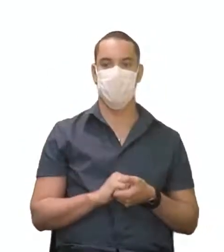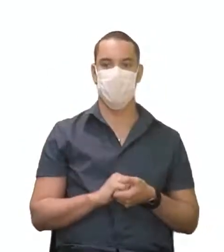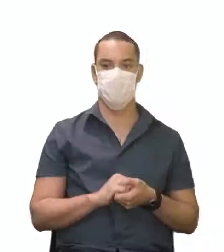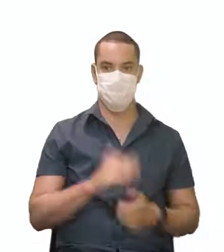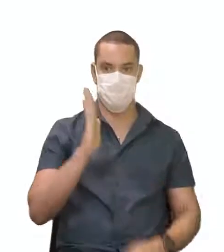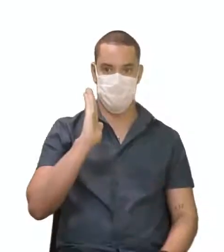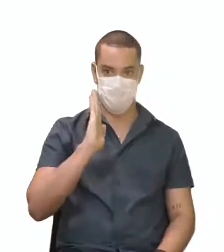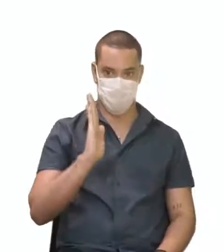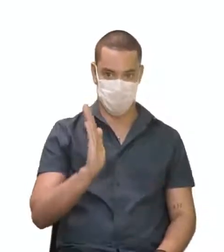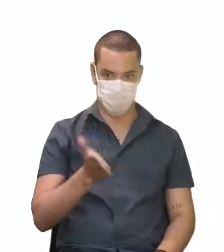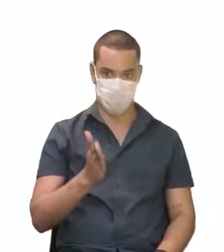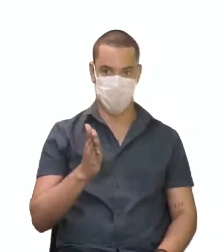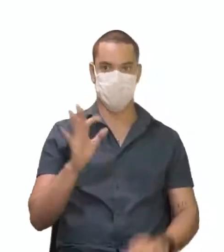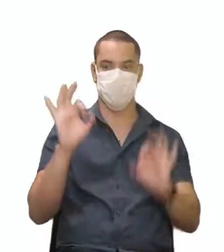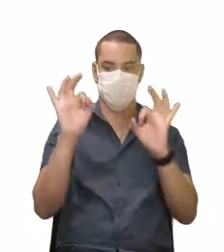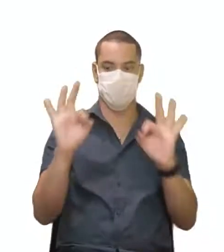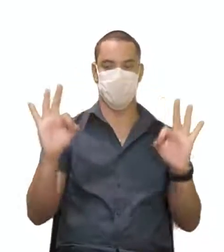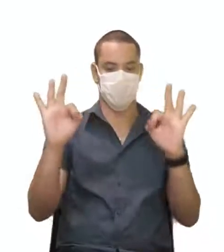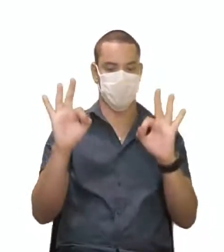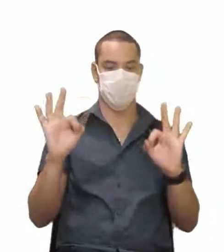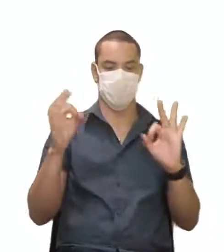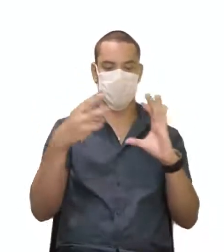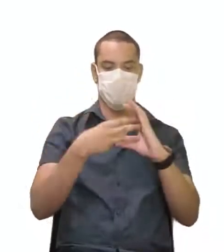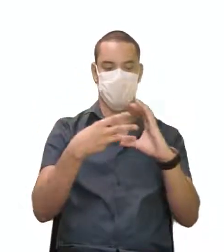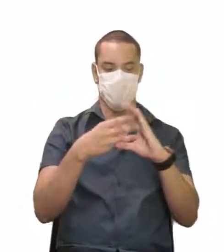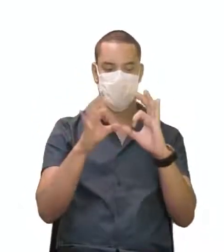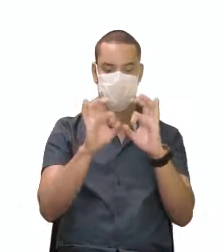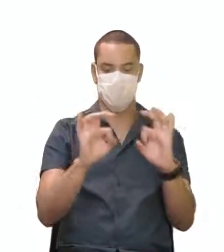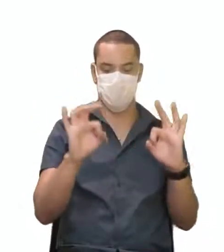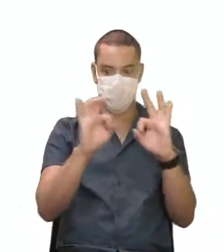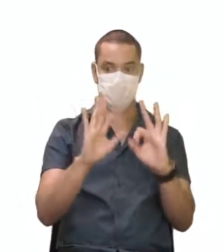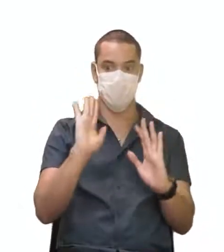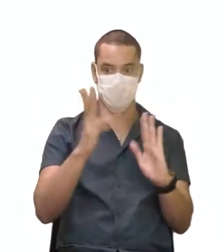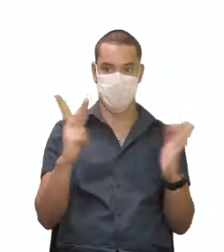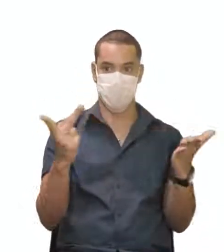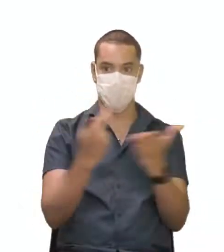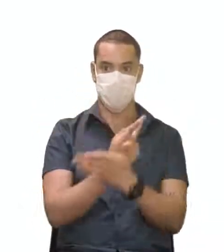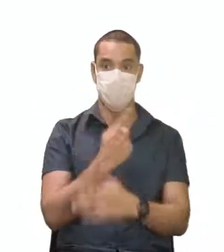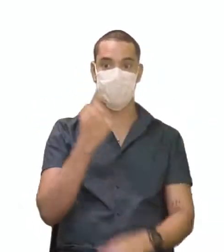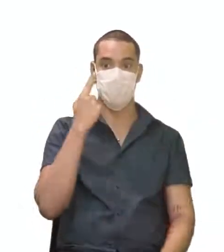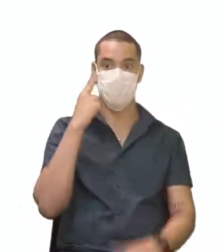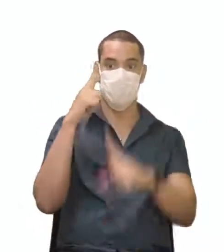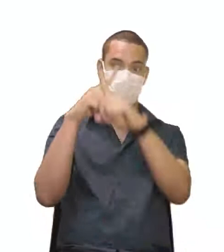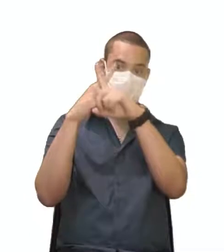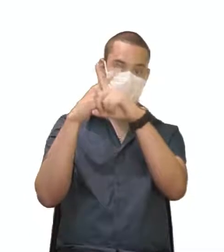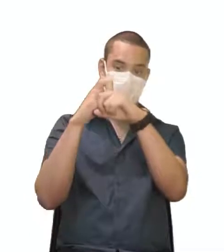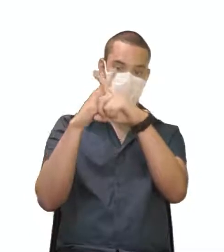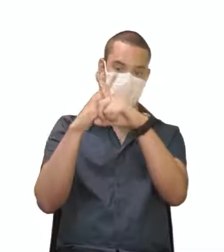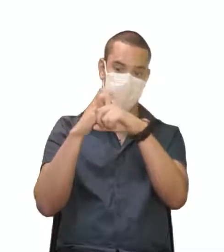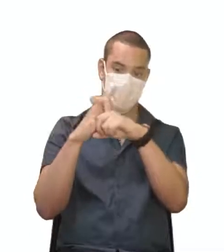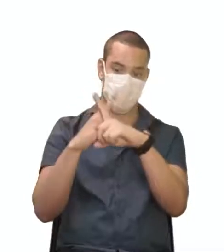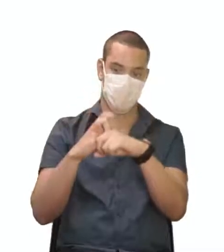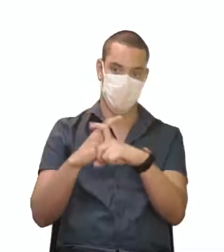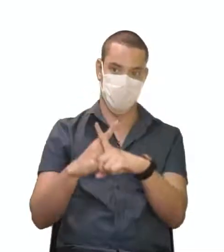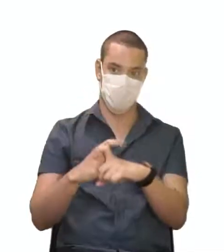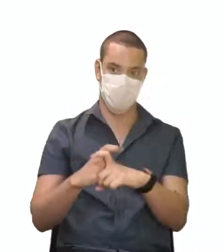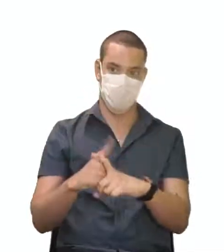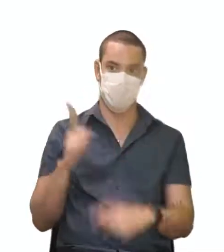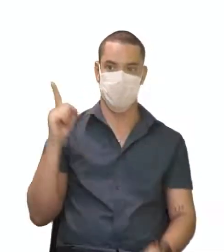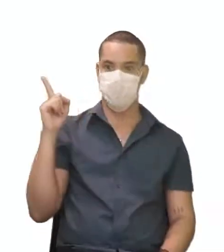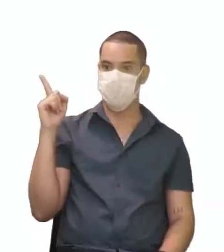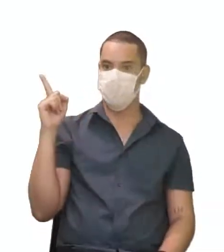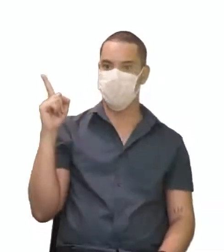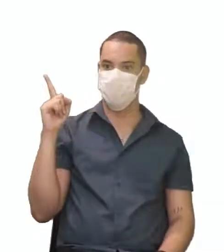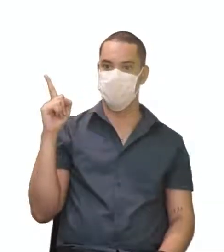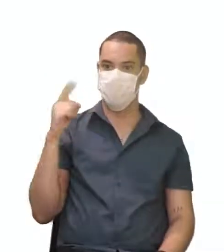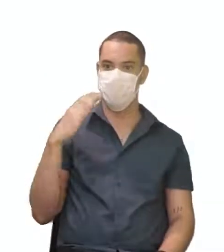já com os centríolos lá posicionados nas extremidades. E olha aqui a posição desses cromossomos, galera. Um sobre